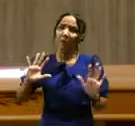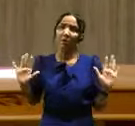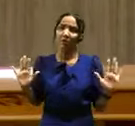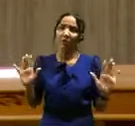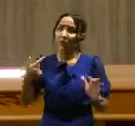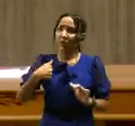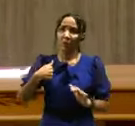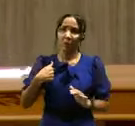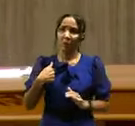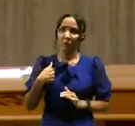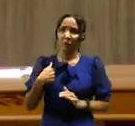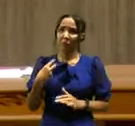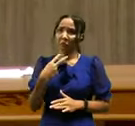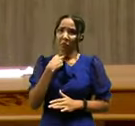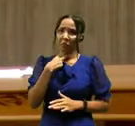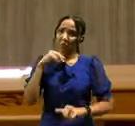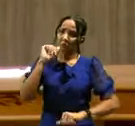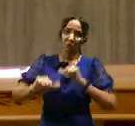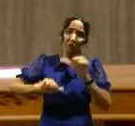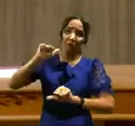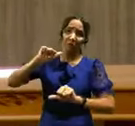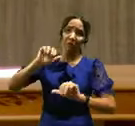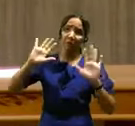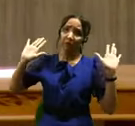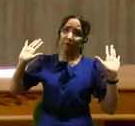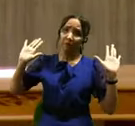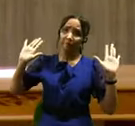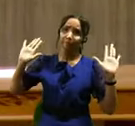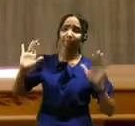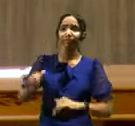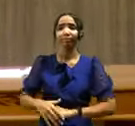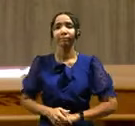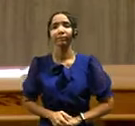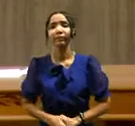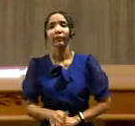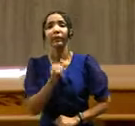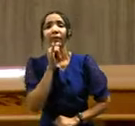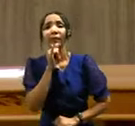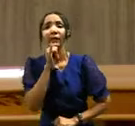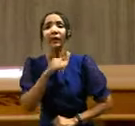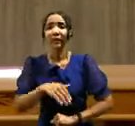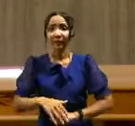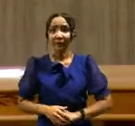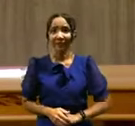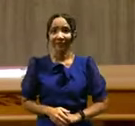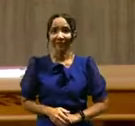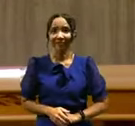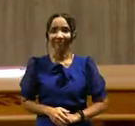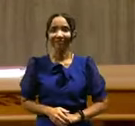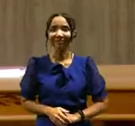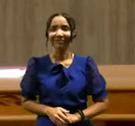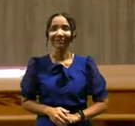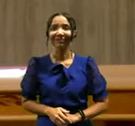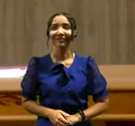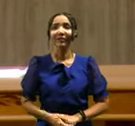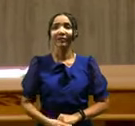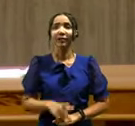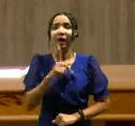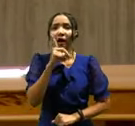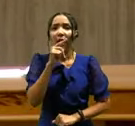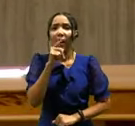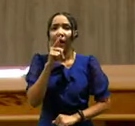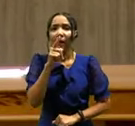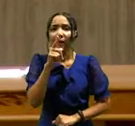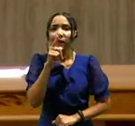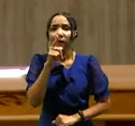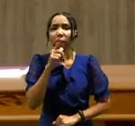deserto ninguém muda deserto outro exemplo A Antártica é um solo alguém muda o